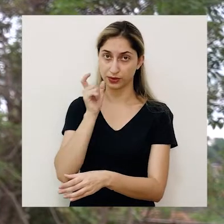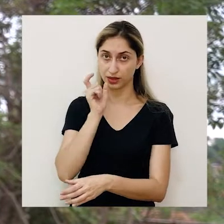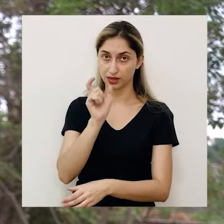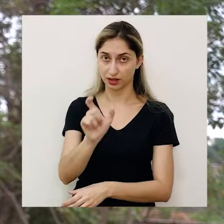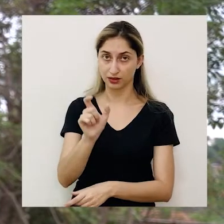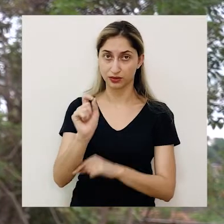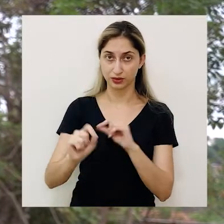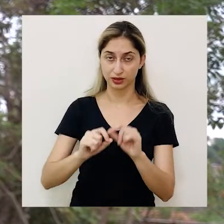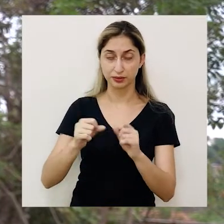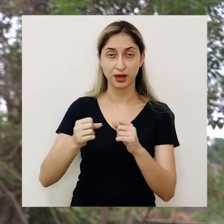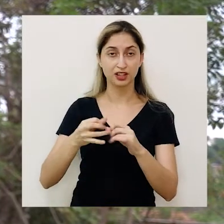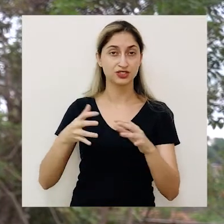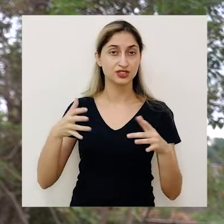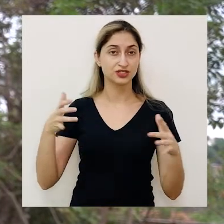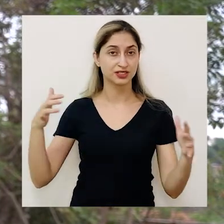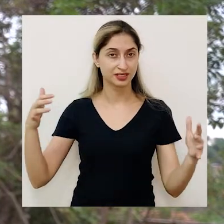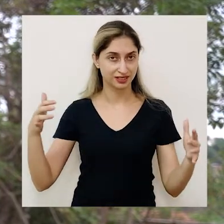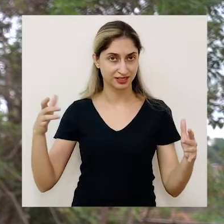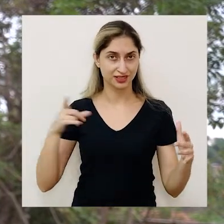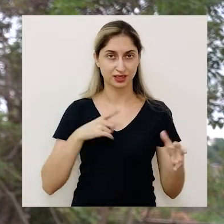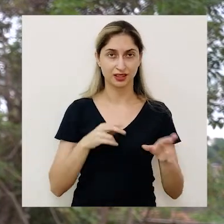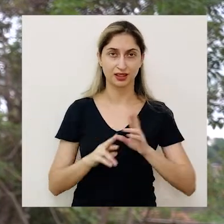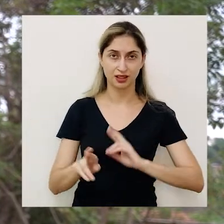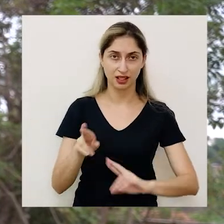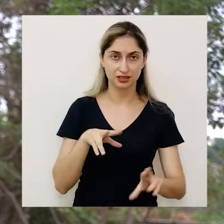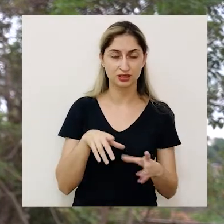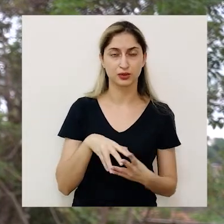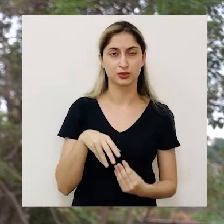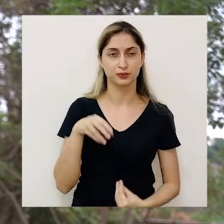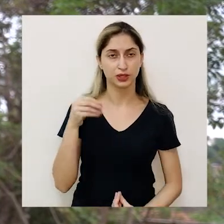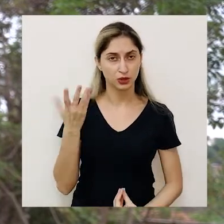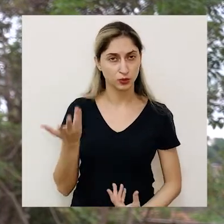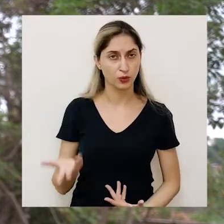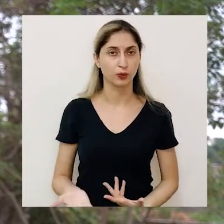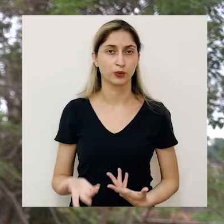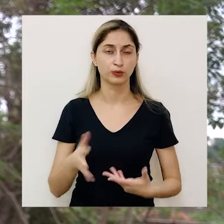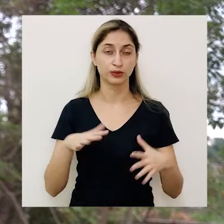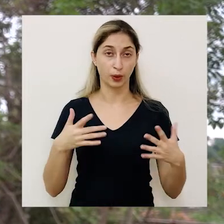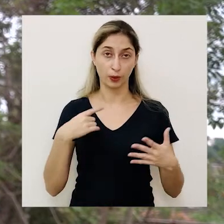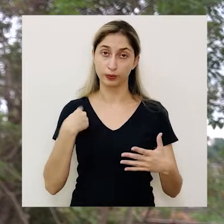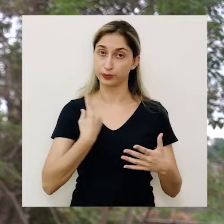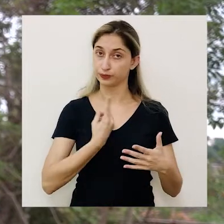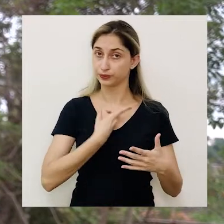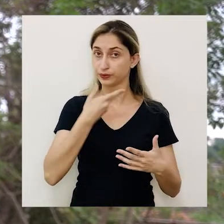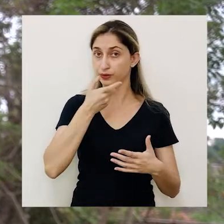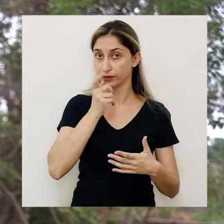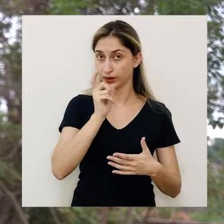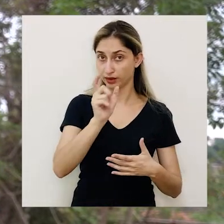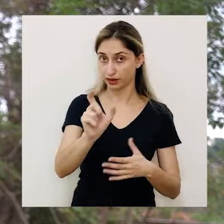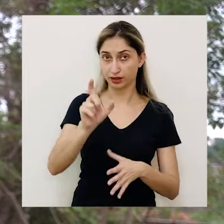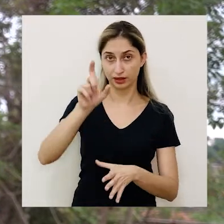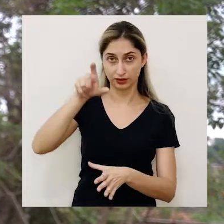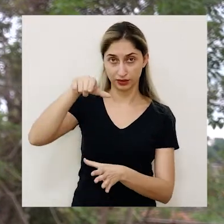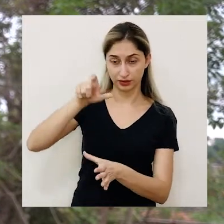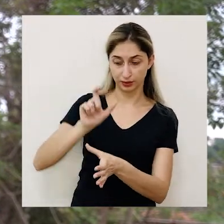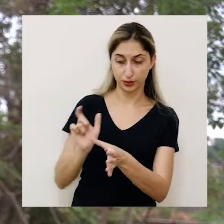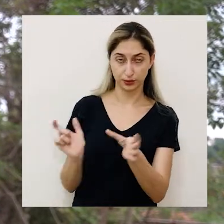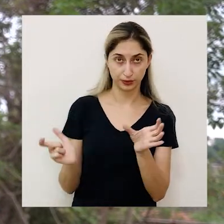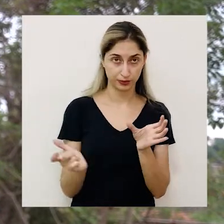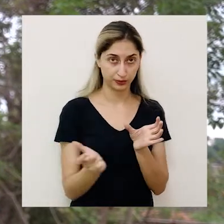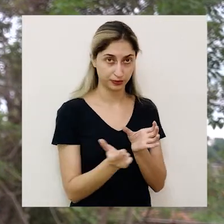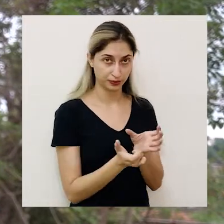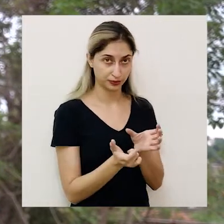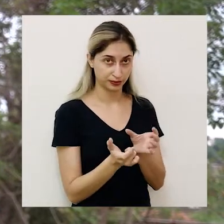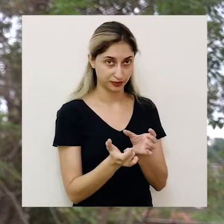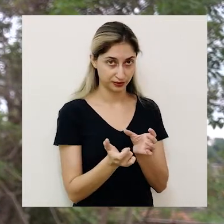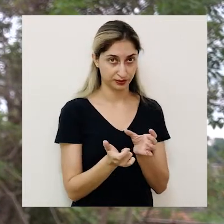né? A gente escolheu uma palavra que remete muito a ela, que é magia, né? Que é essa conexão com o espiritual, né? Então a gente vai pegar essa